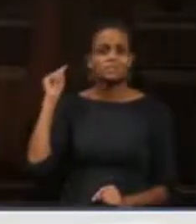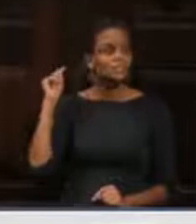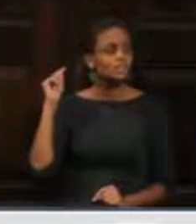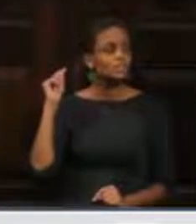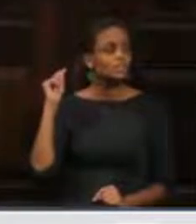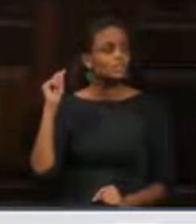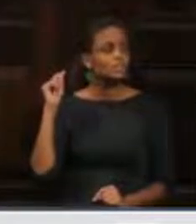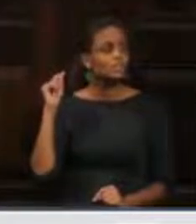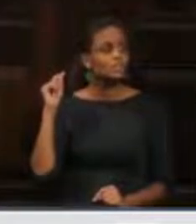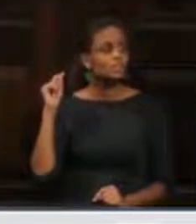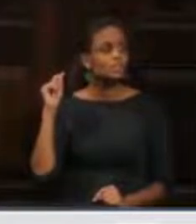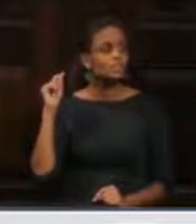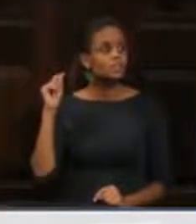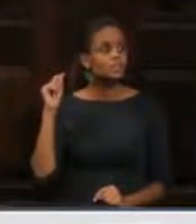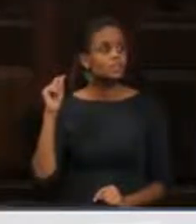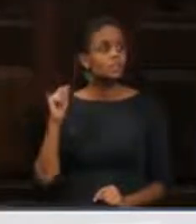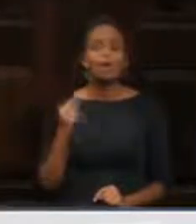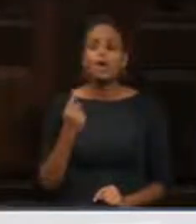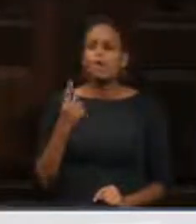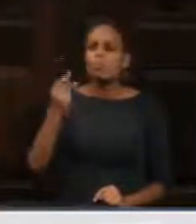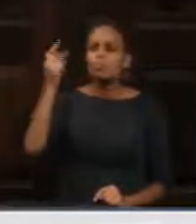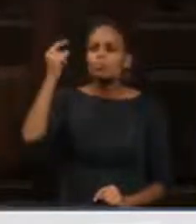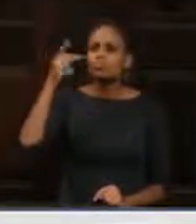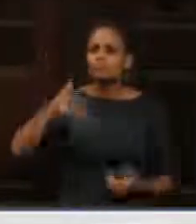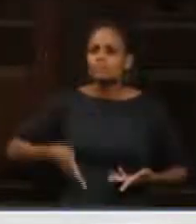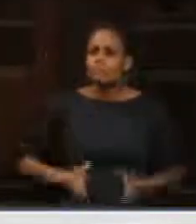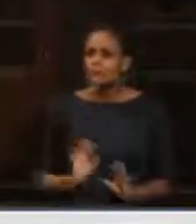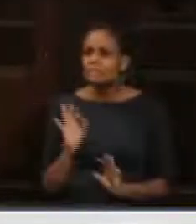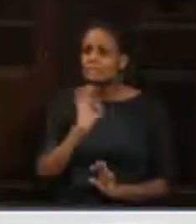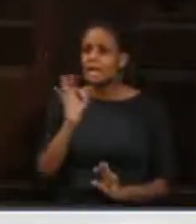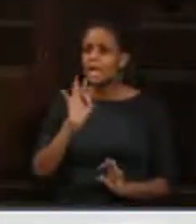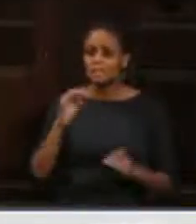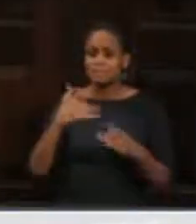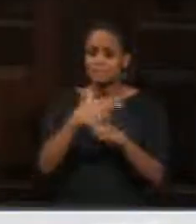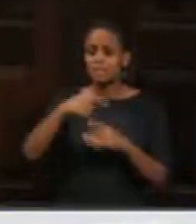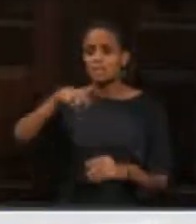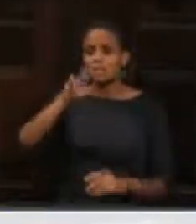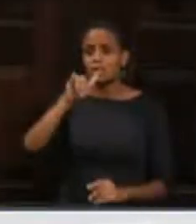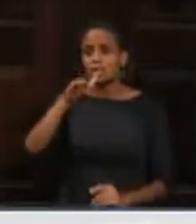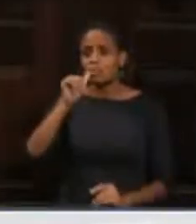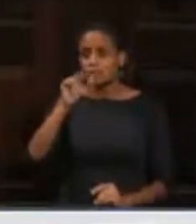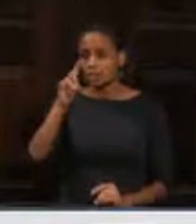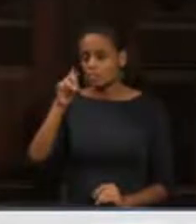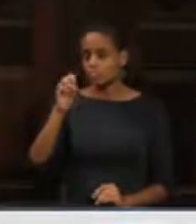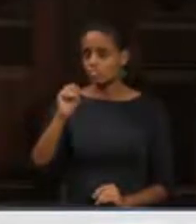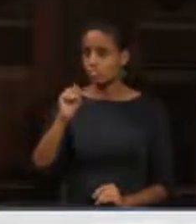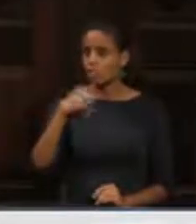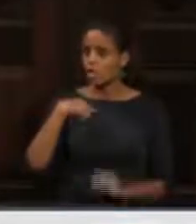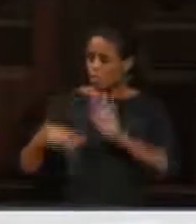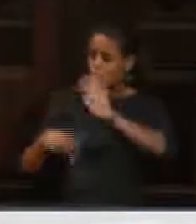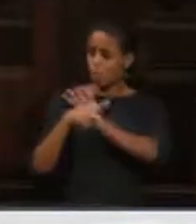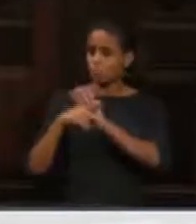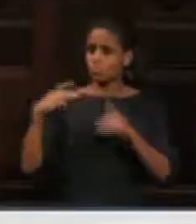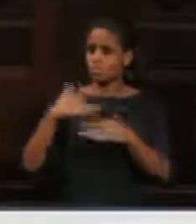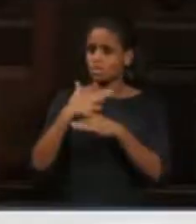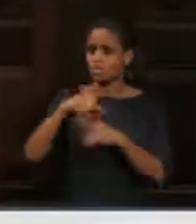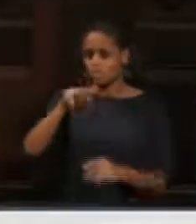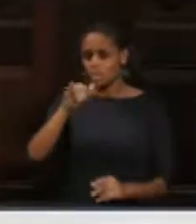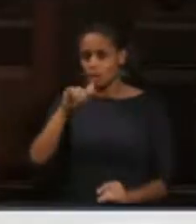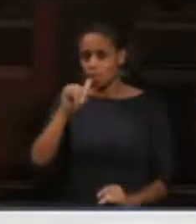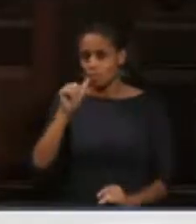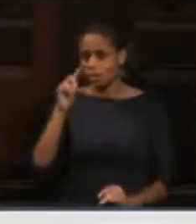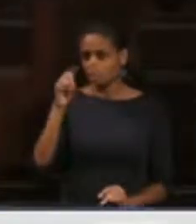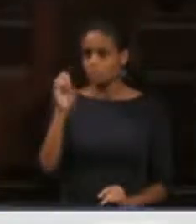uma criança queimadense na cidade a qual eu sou nascida, Queimados,